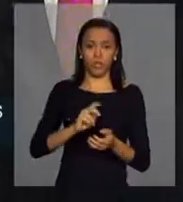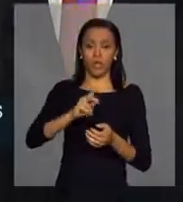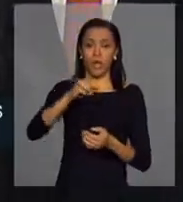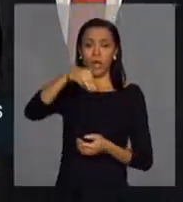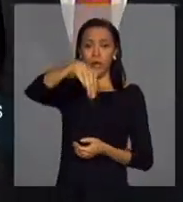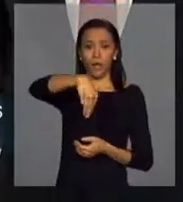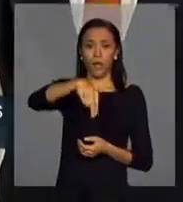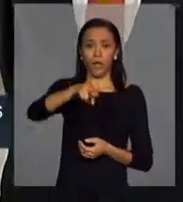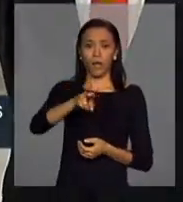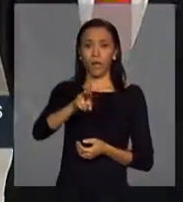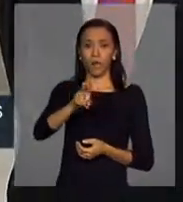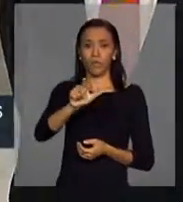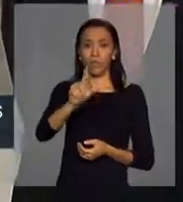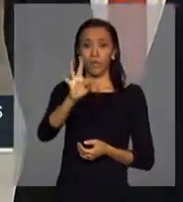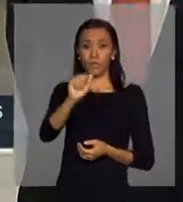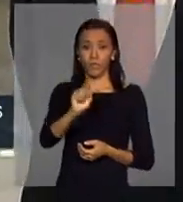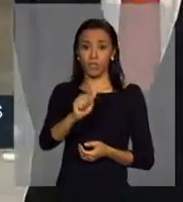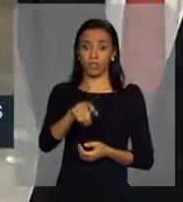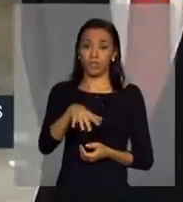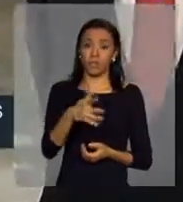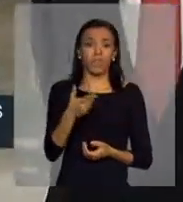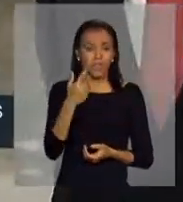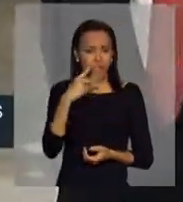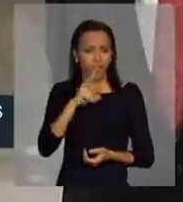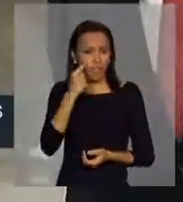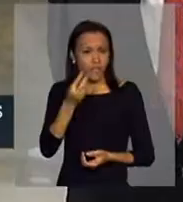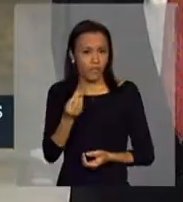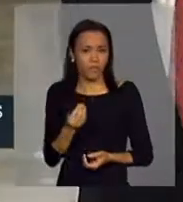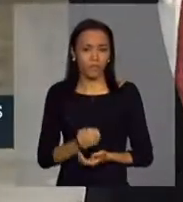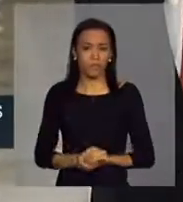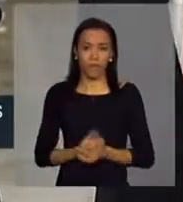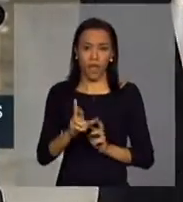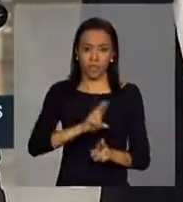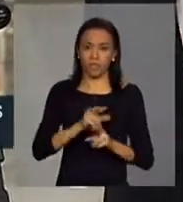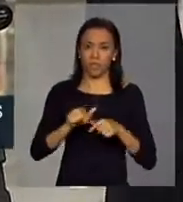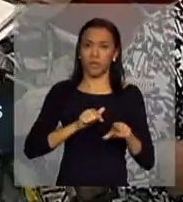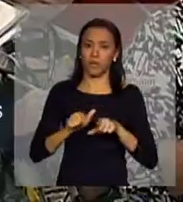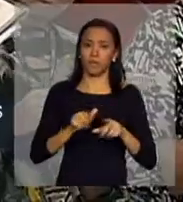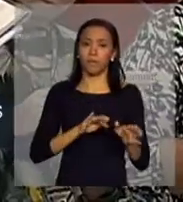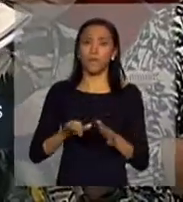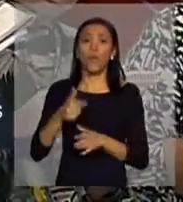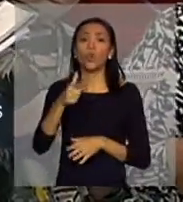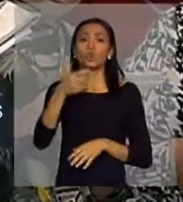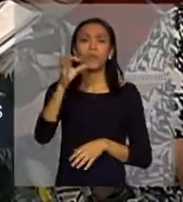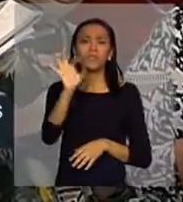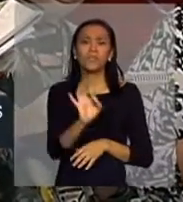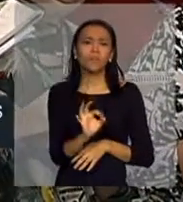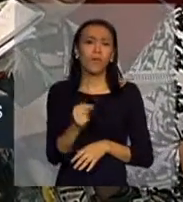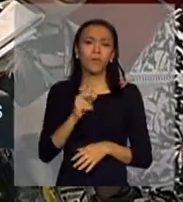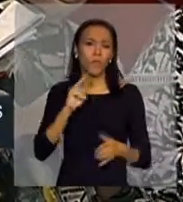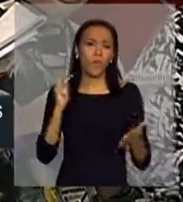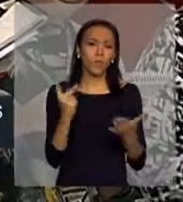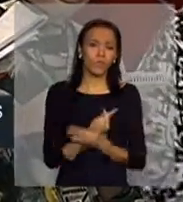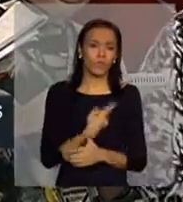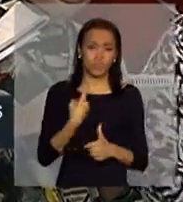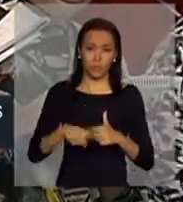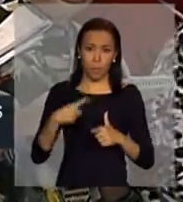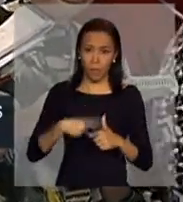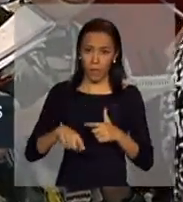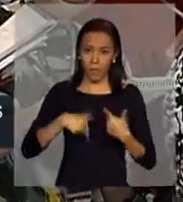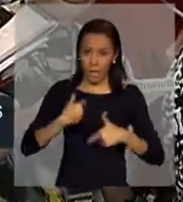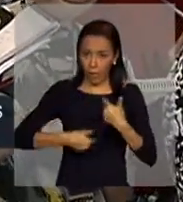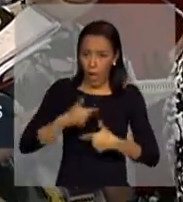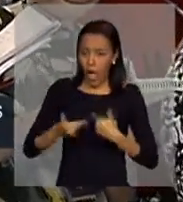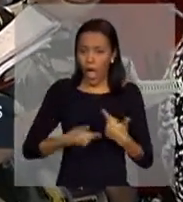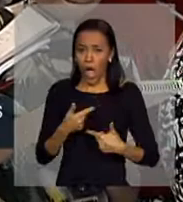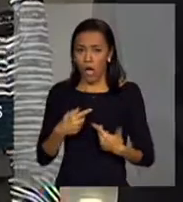do trabalhador e isso vai ter um impacto na relação de trabalho. Ministra, como é que ficou o percentual contra acidentes de trabalho? A alíquota vai ser o